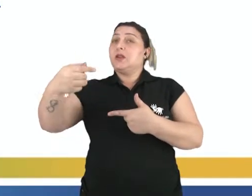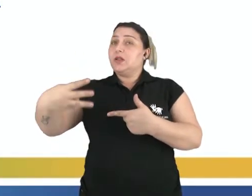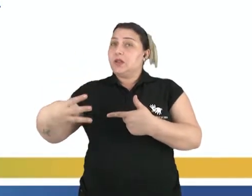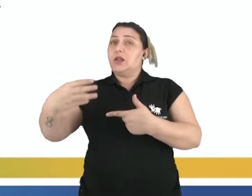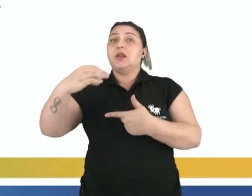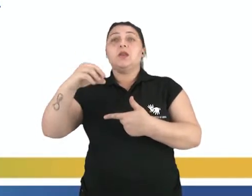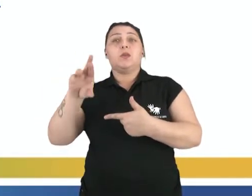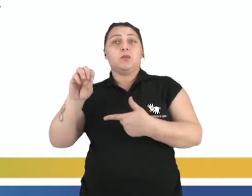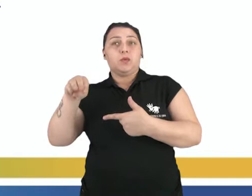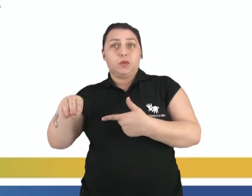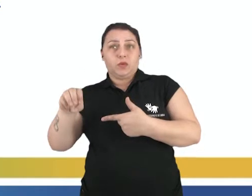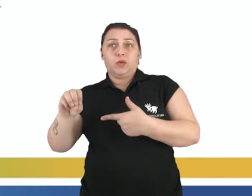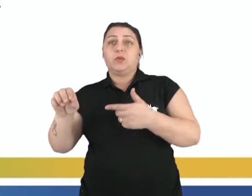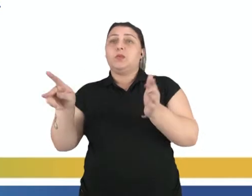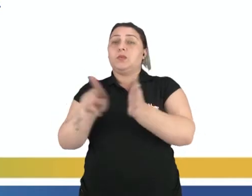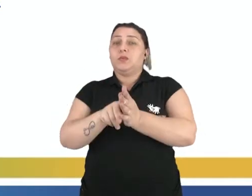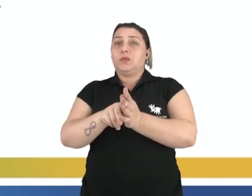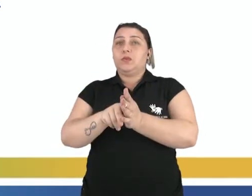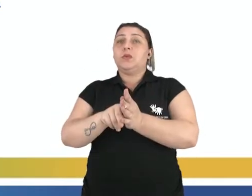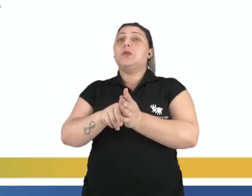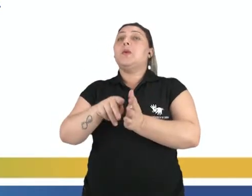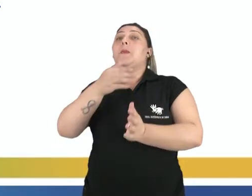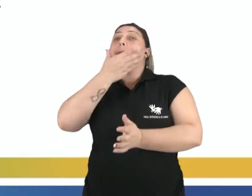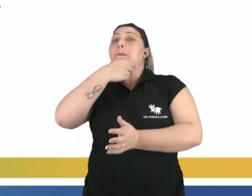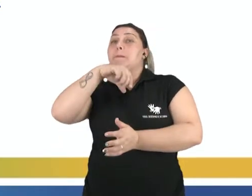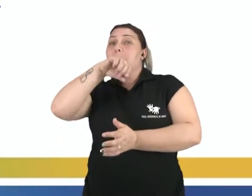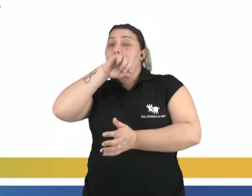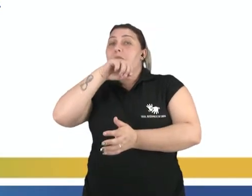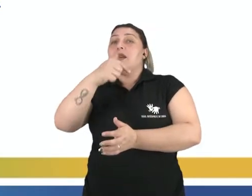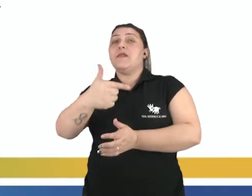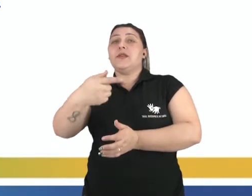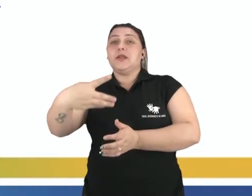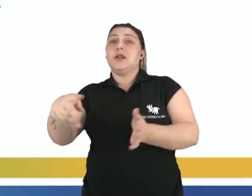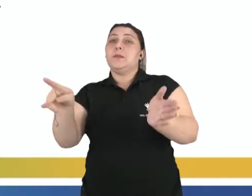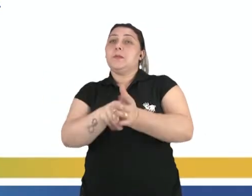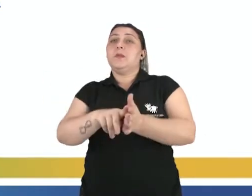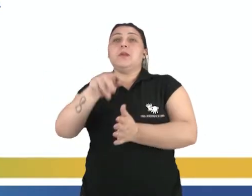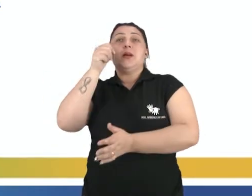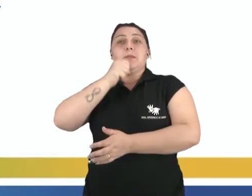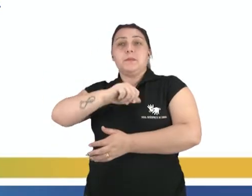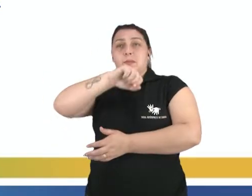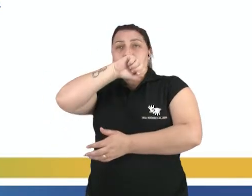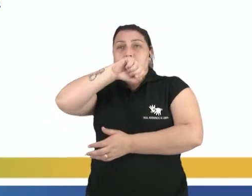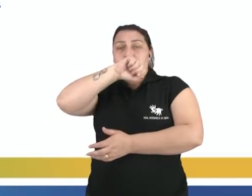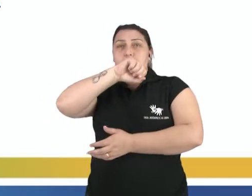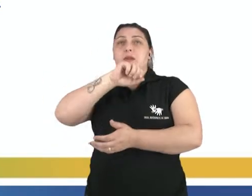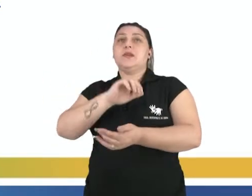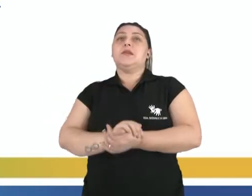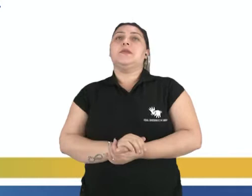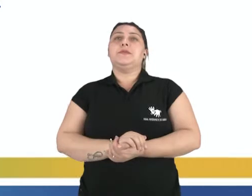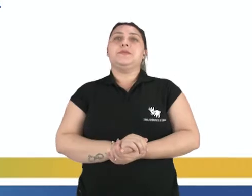23 cromossomos vindos do nosso pai, e 23 cromossomos vindos da nossa mãe.